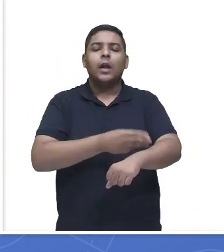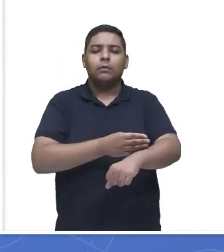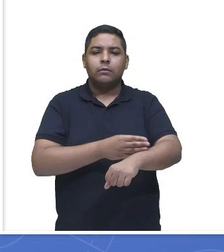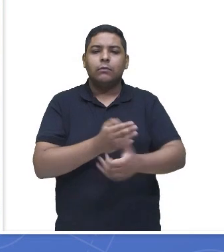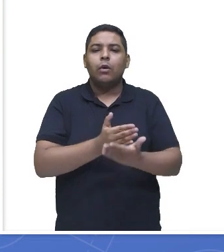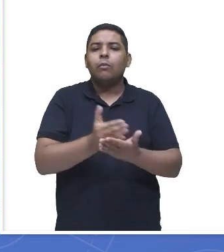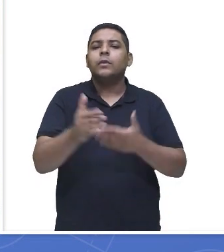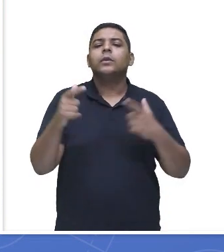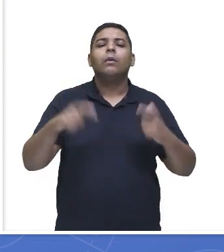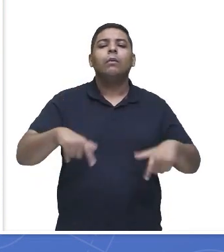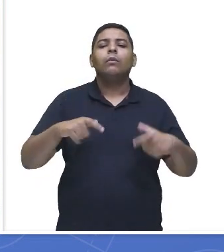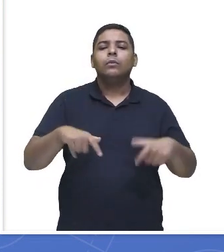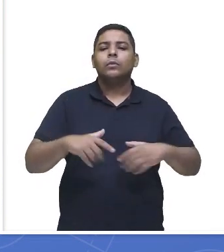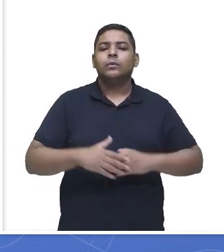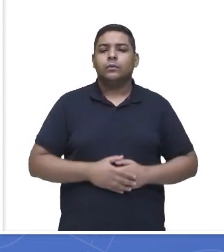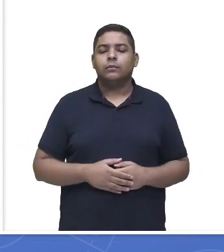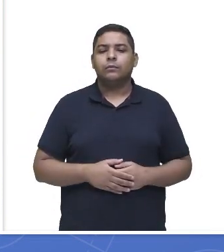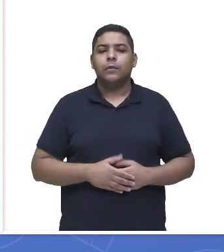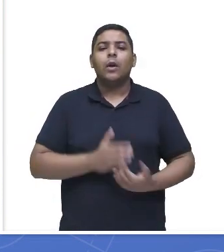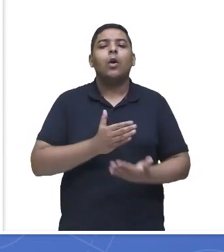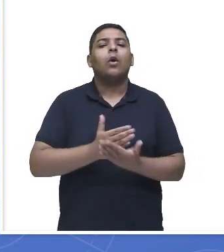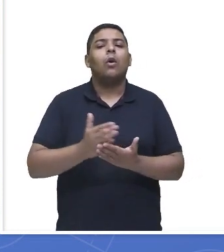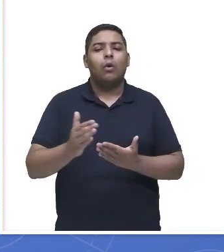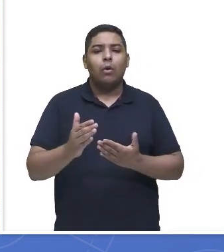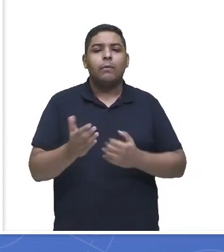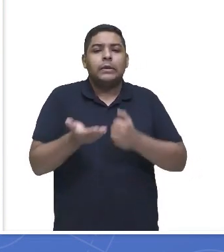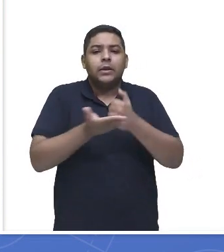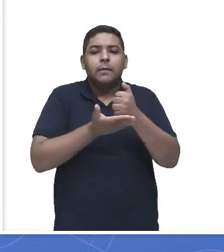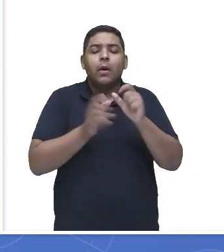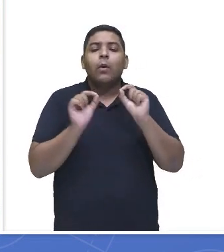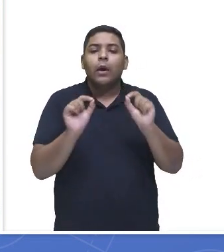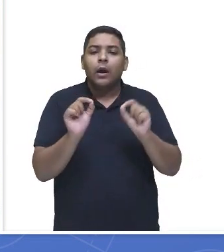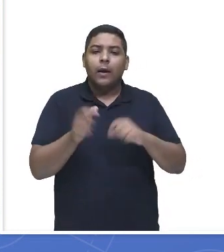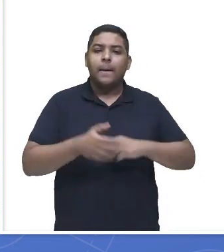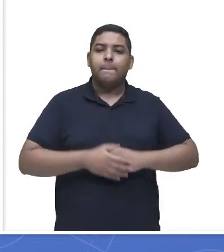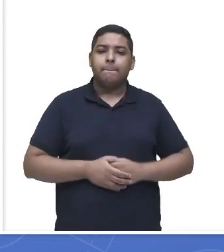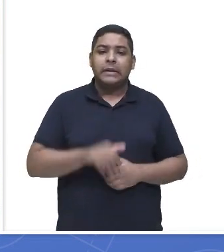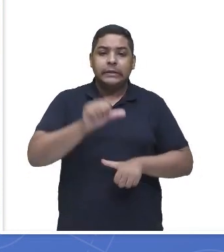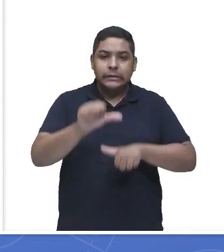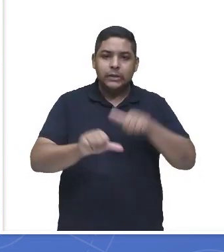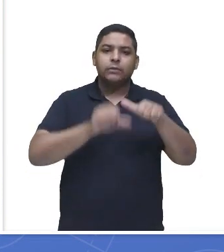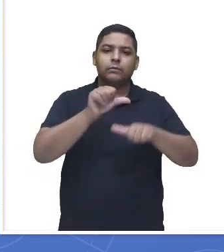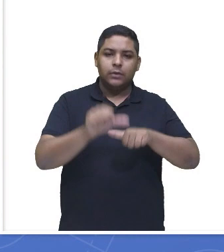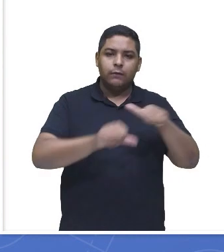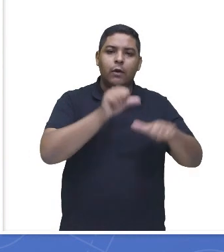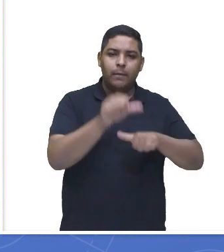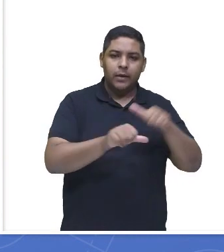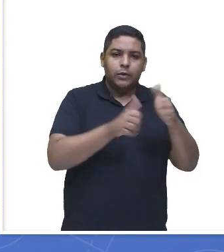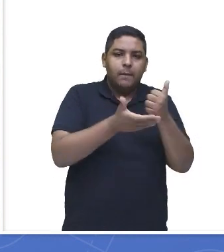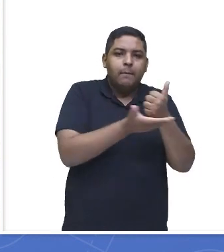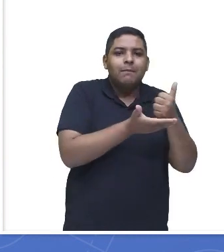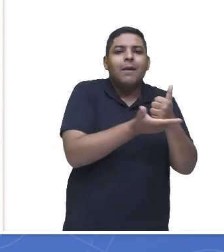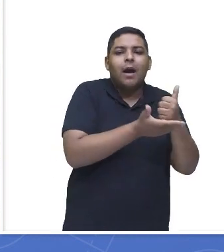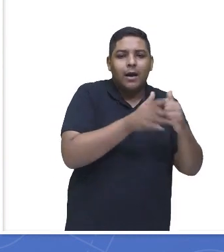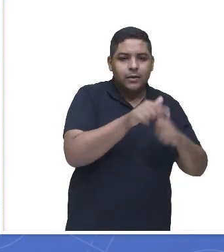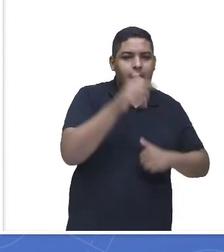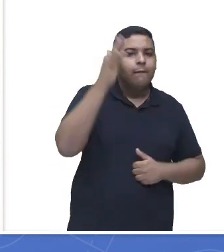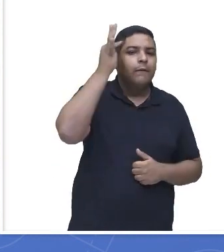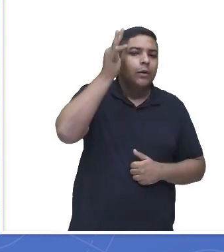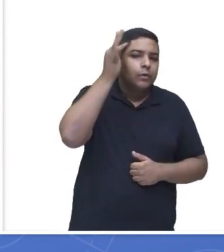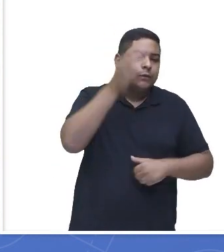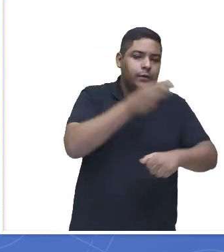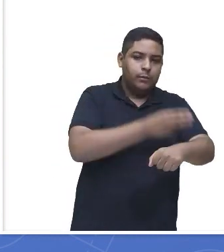Ela começa onde? Ela vai começar baseada em todas essas transformações que vão acontecendo, que são transformações